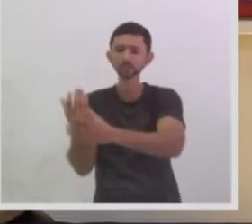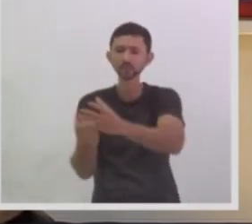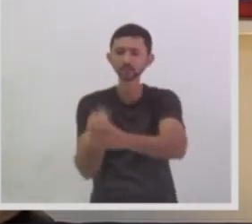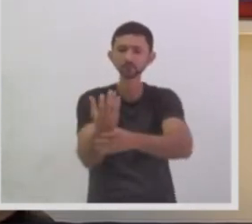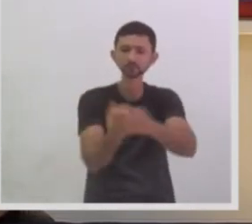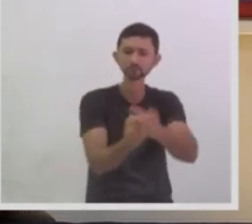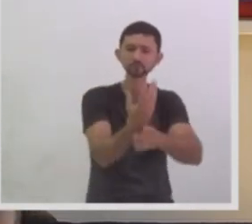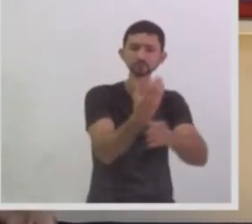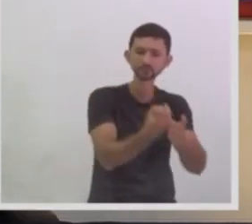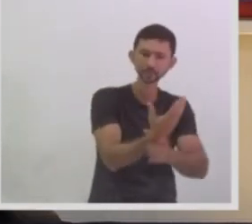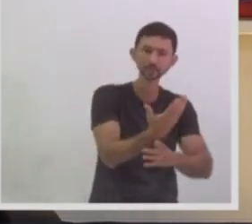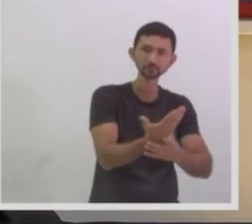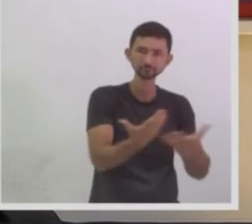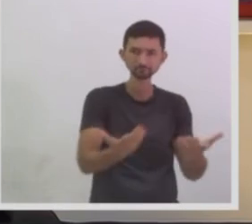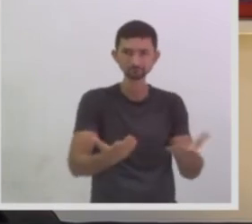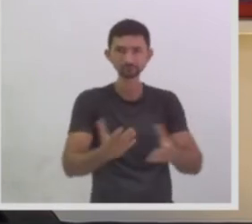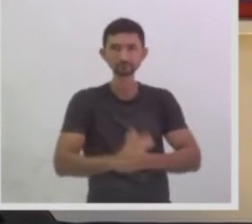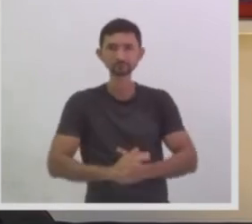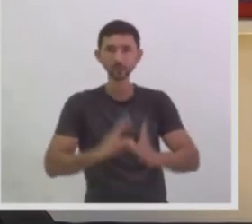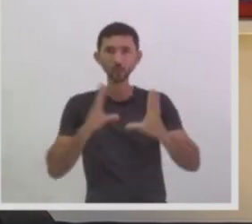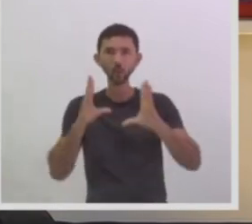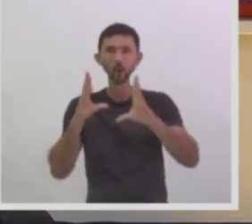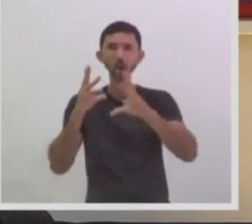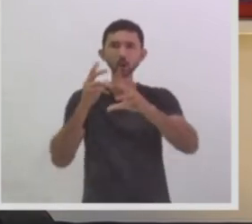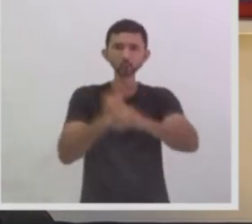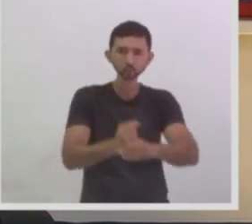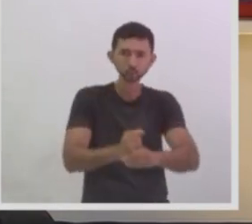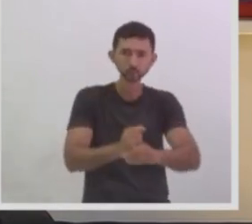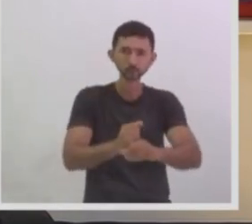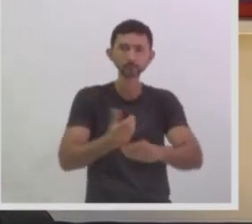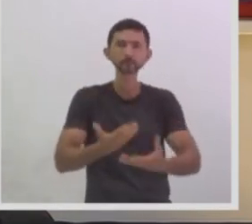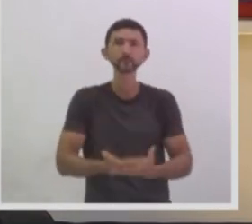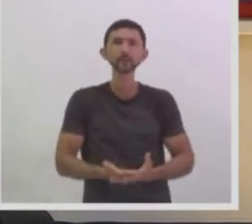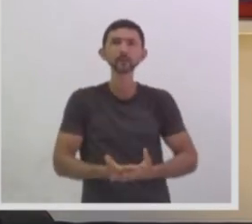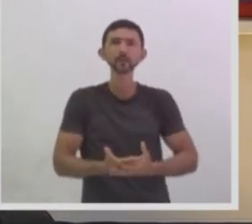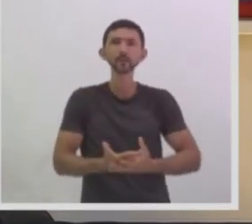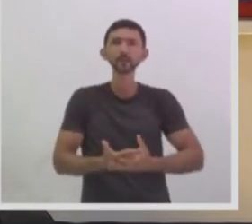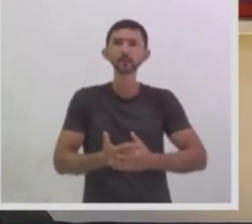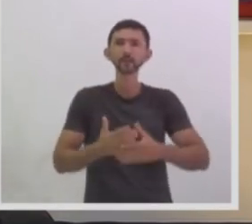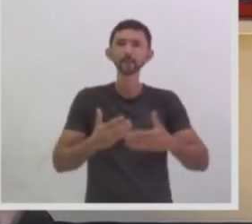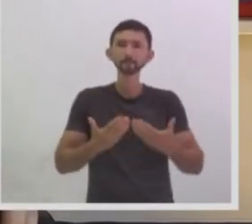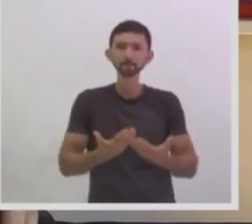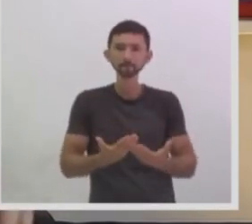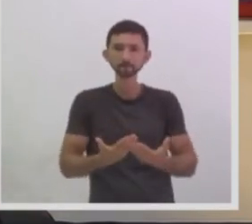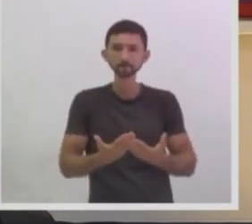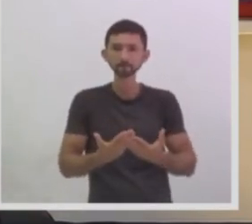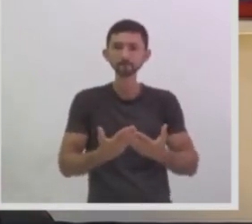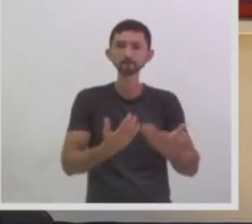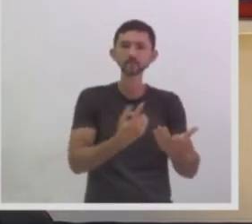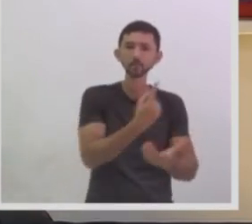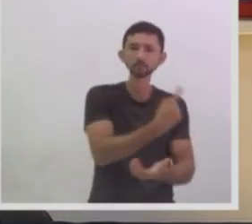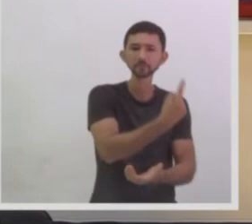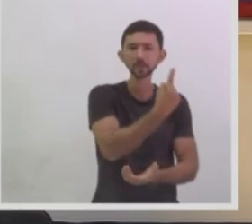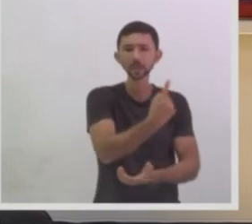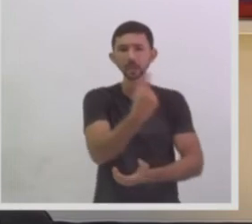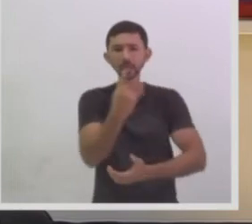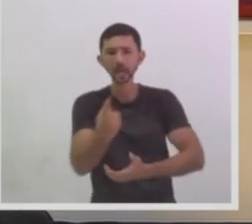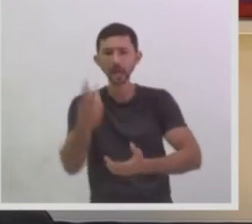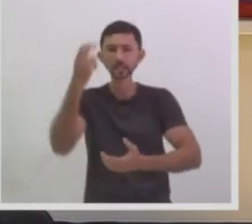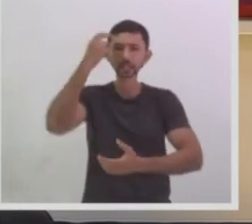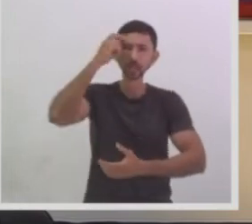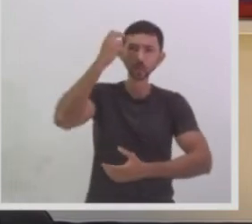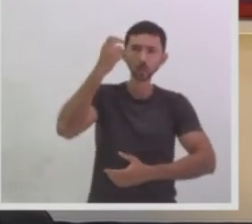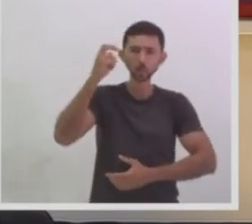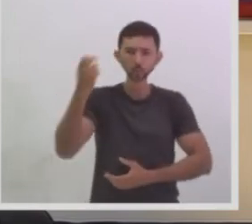humanos. Bem, o resumo dessa primeira parte é o seguinte, pessoal. Cada cultura,